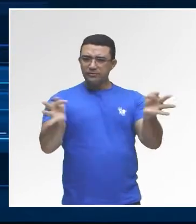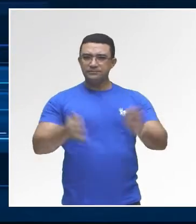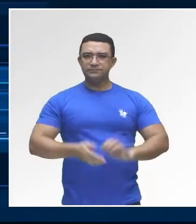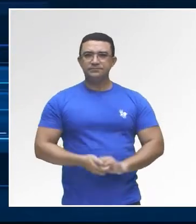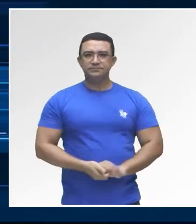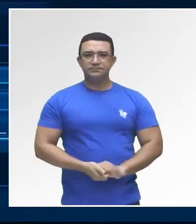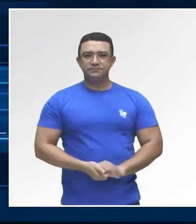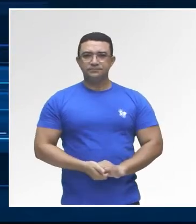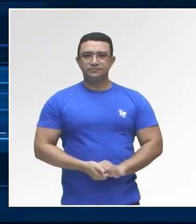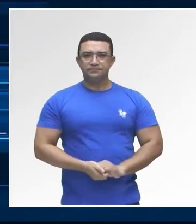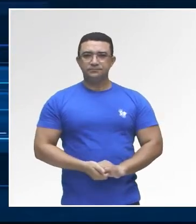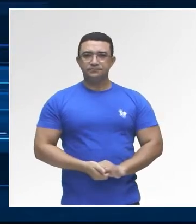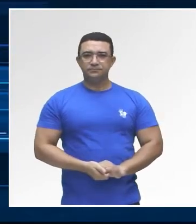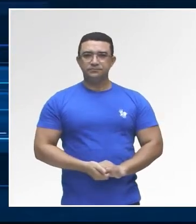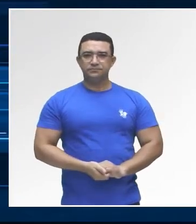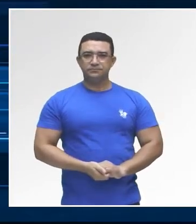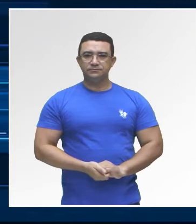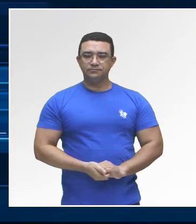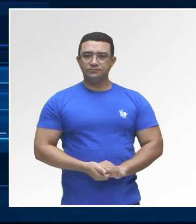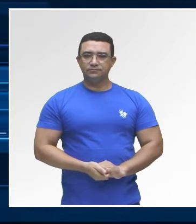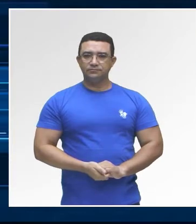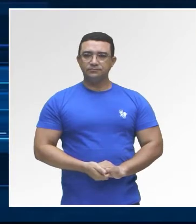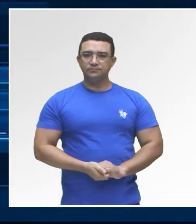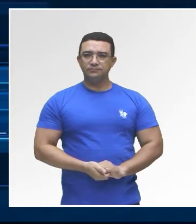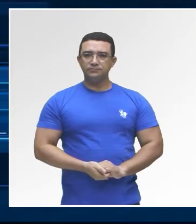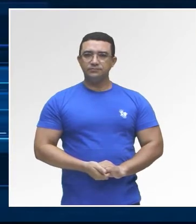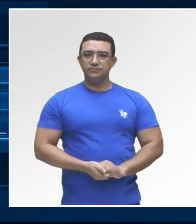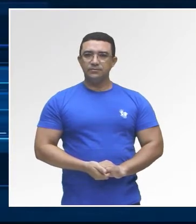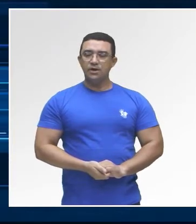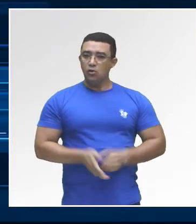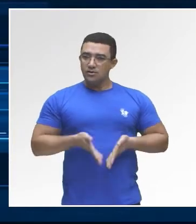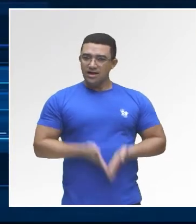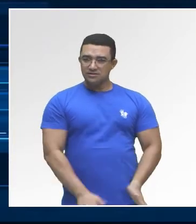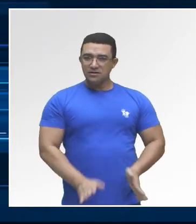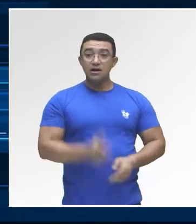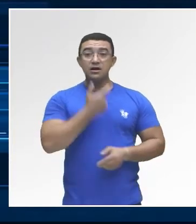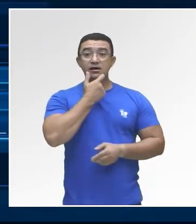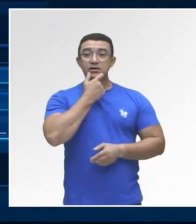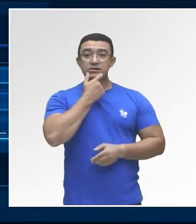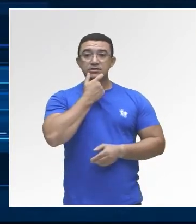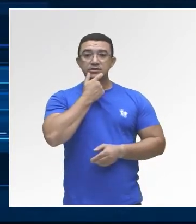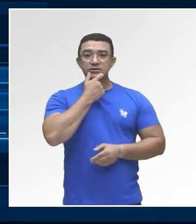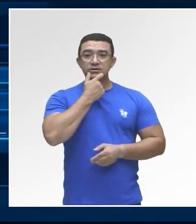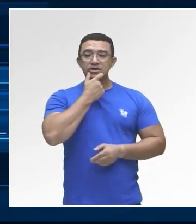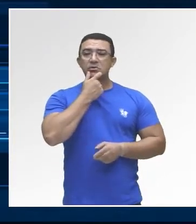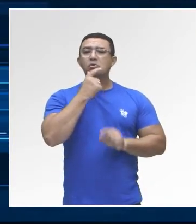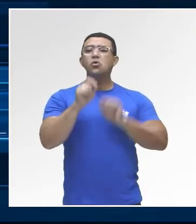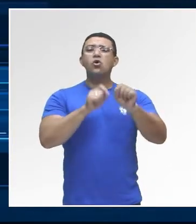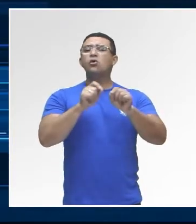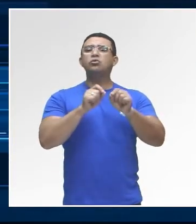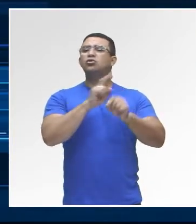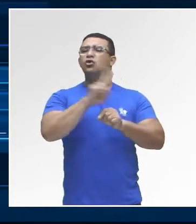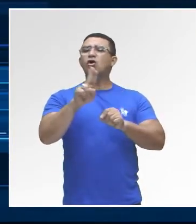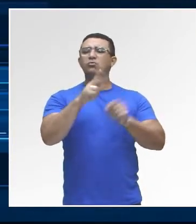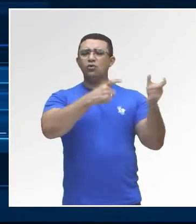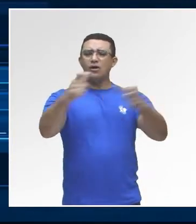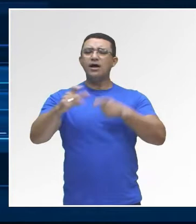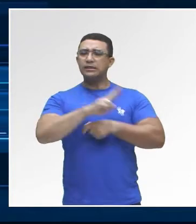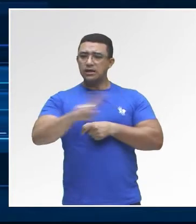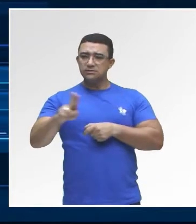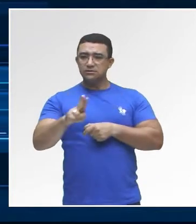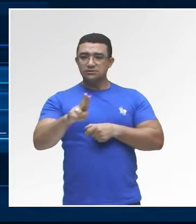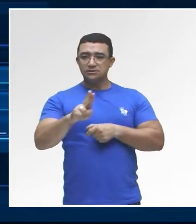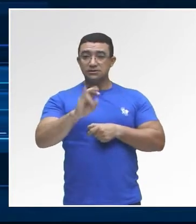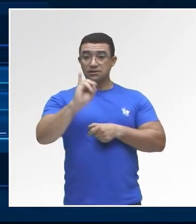from England. And what's your nationality? I'm English. Agora as nossas últimas